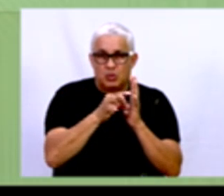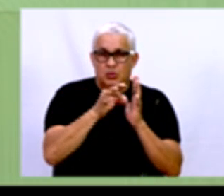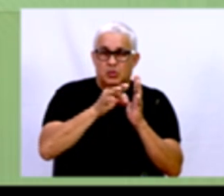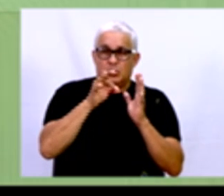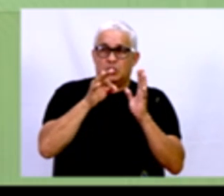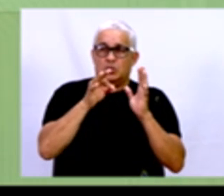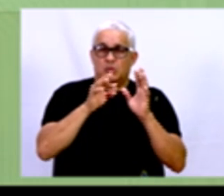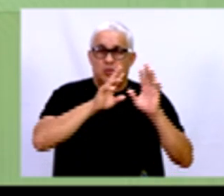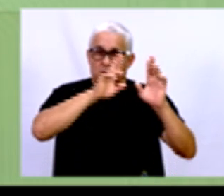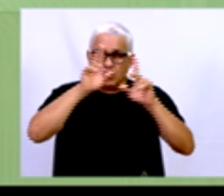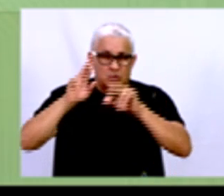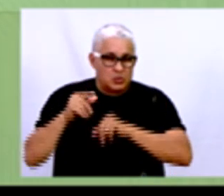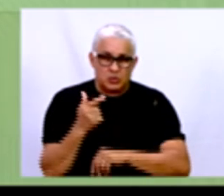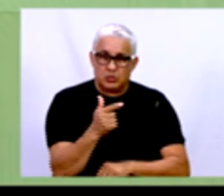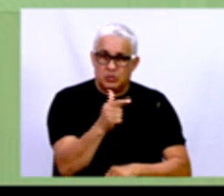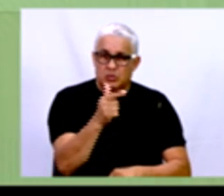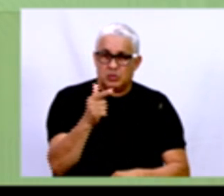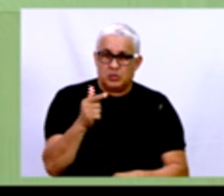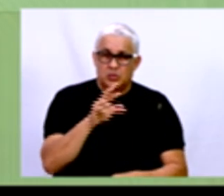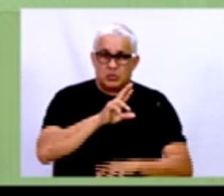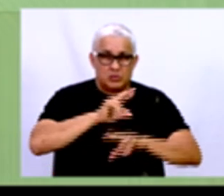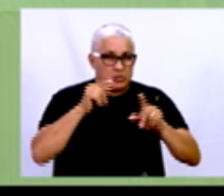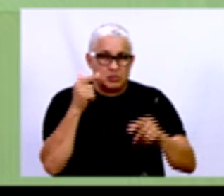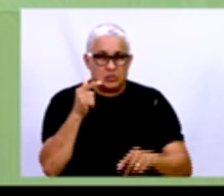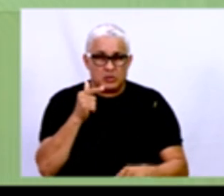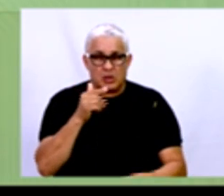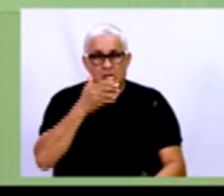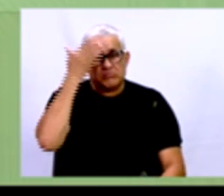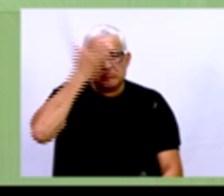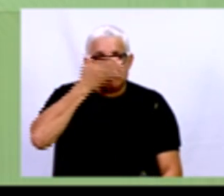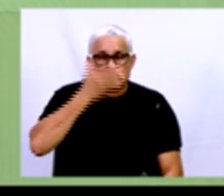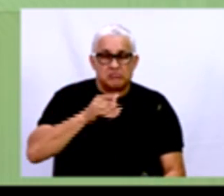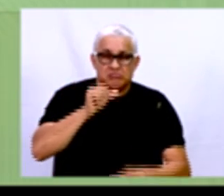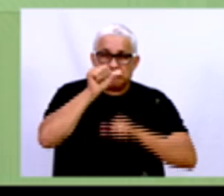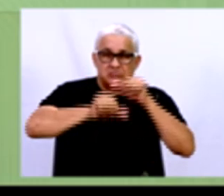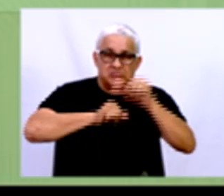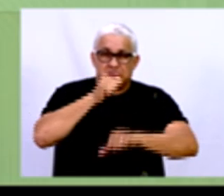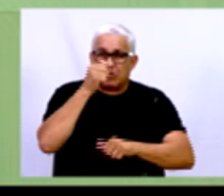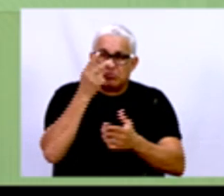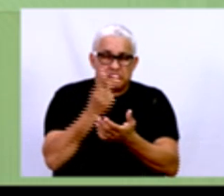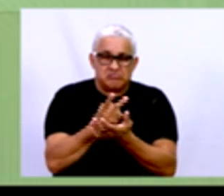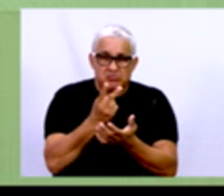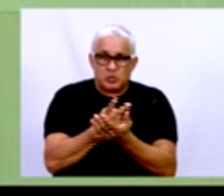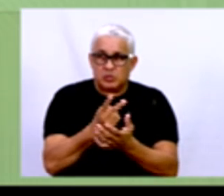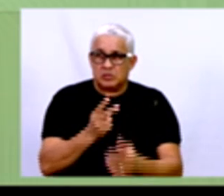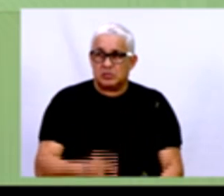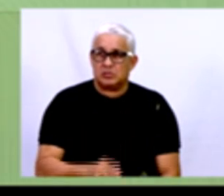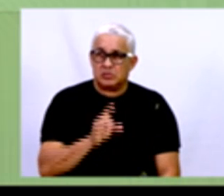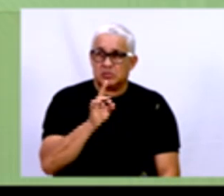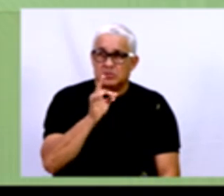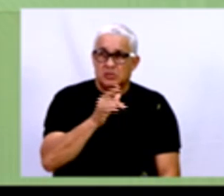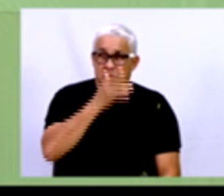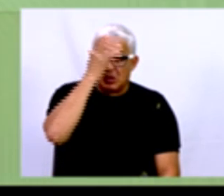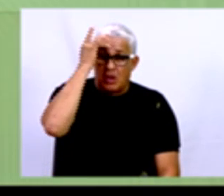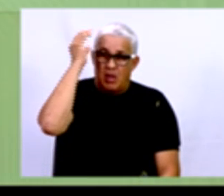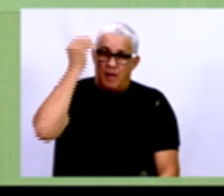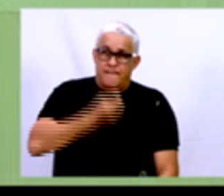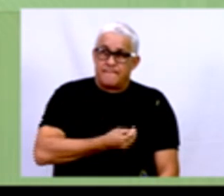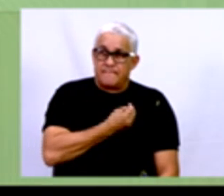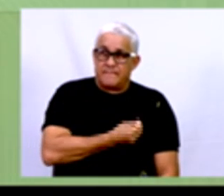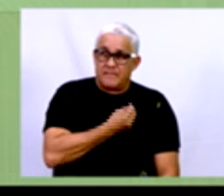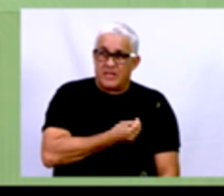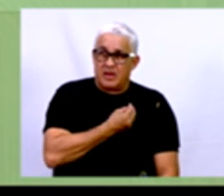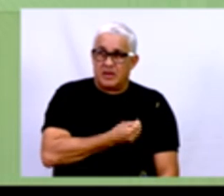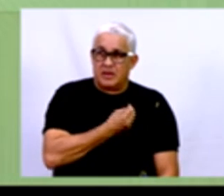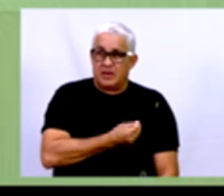dela, à vista que não olha, não mudou desde Cecropes. Só quem vive uma